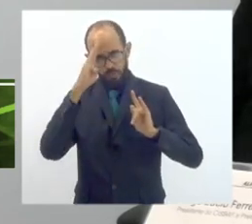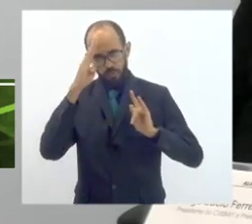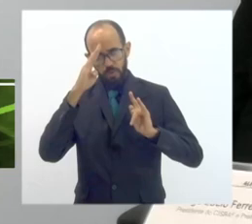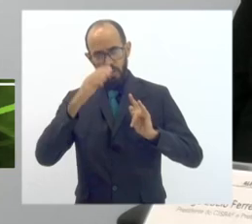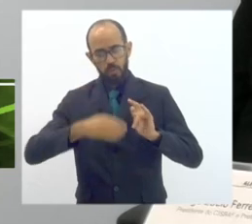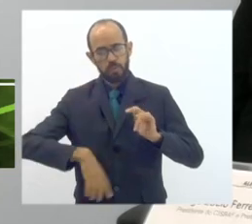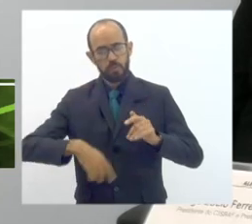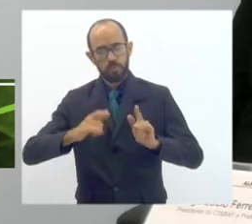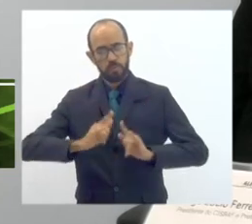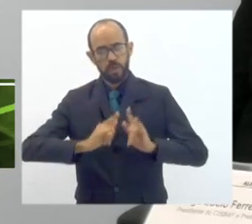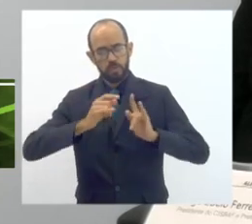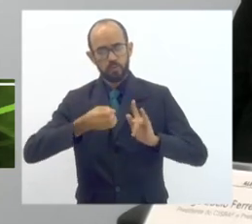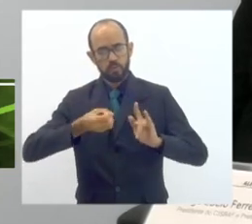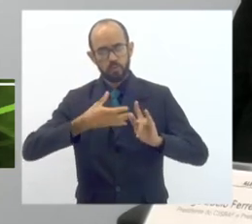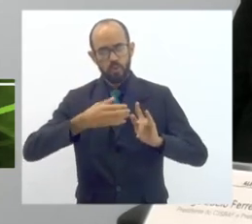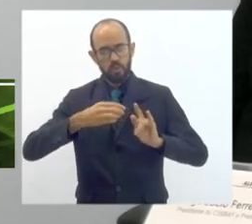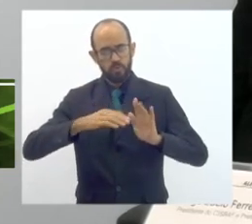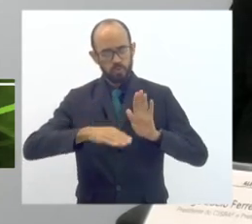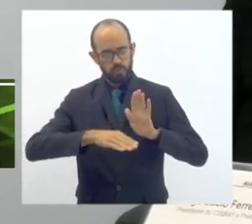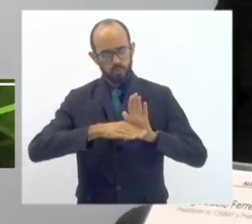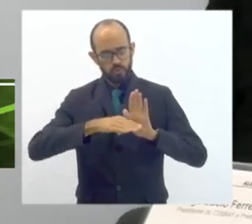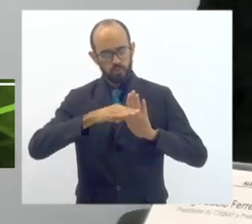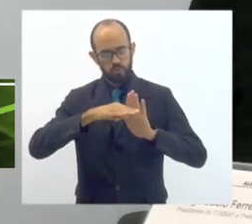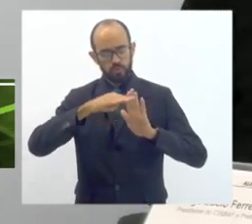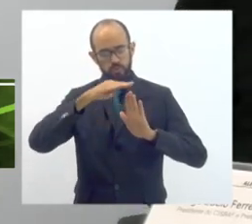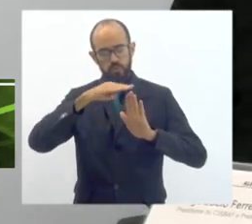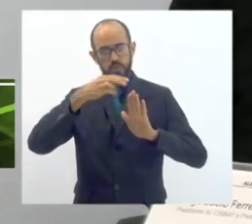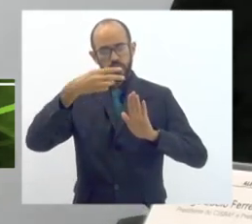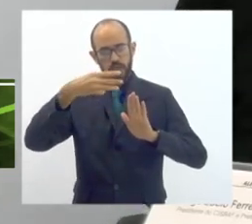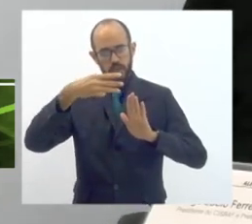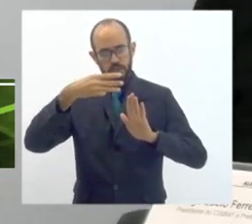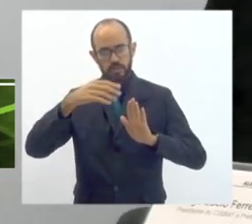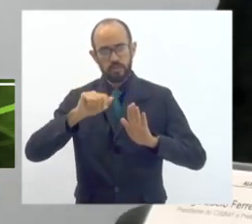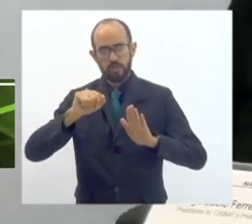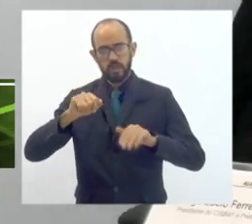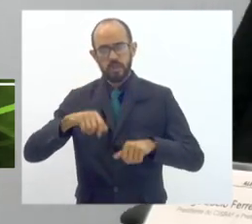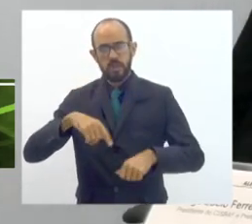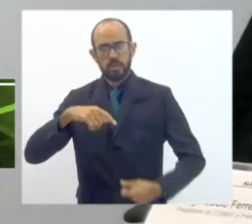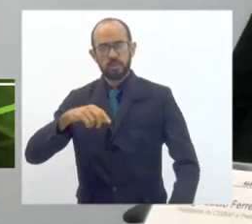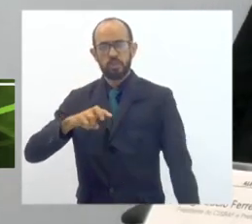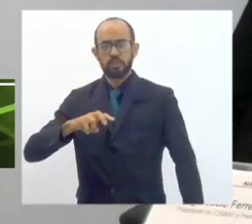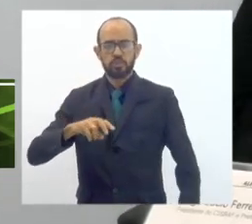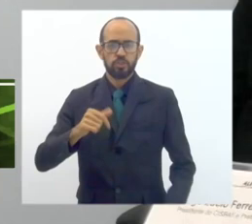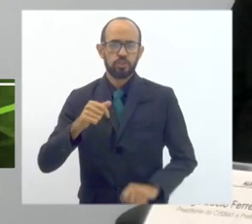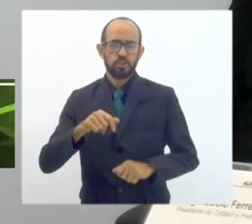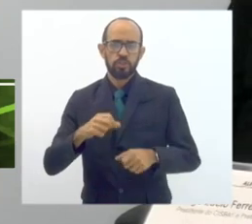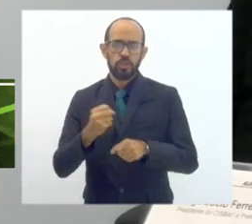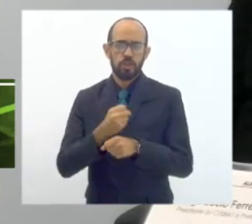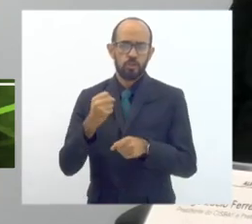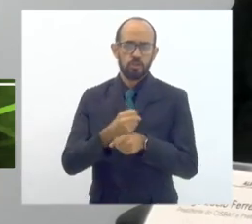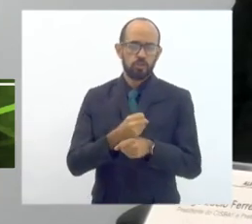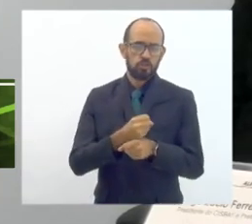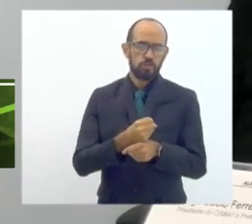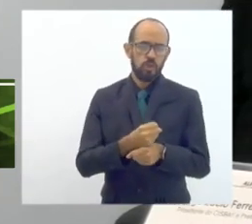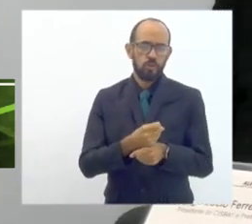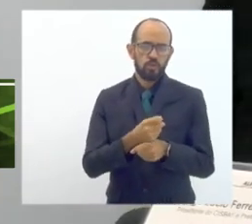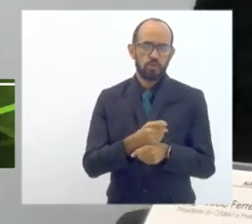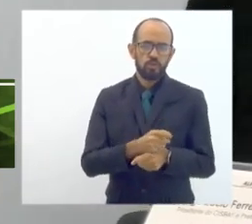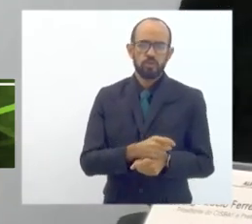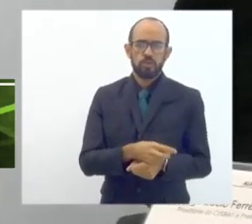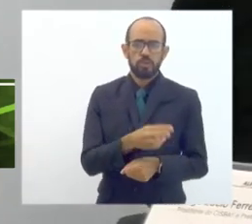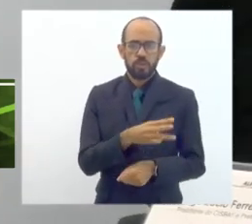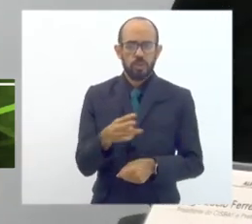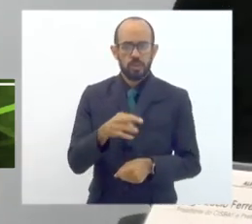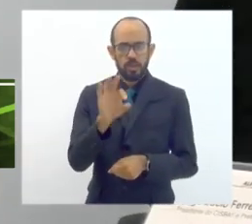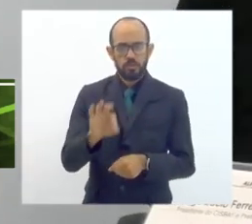3 andares nesse terreno, que hoje a gente ocupa em torno de 1/3 do terreno, a gente vai ampliar para ocupação de 2/3 e criar um prédio